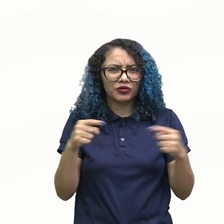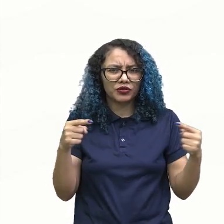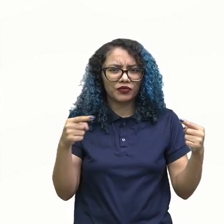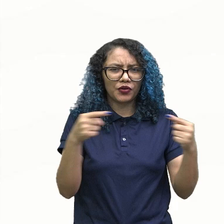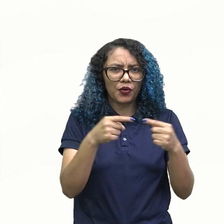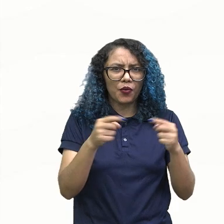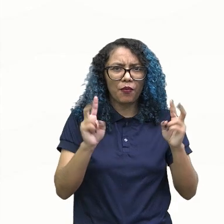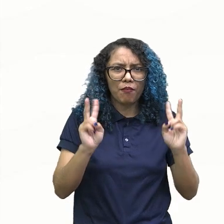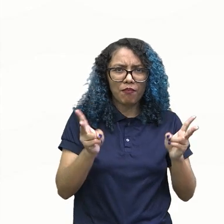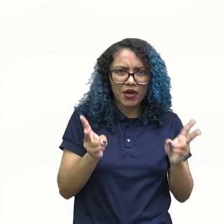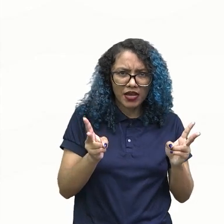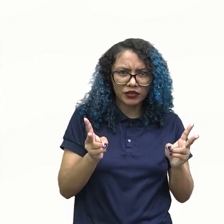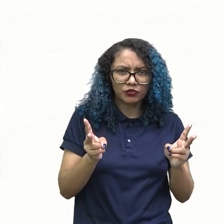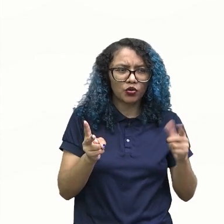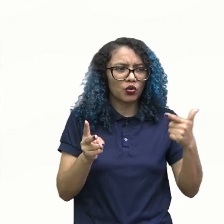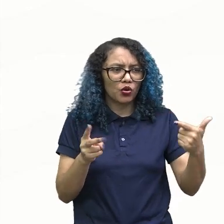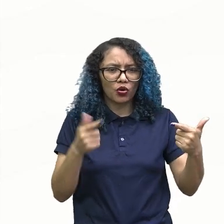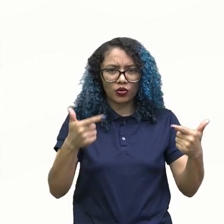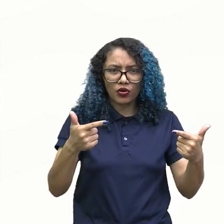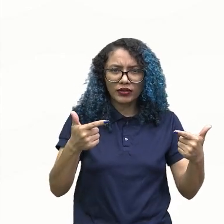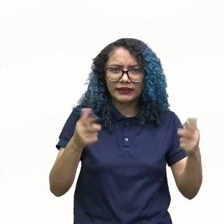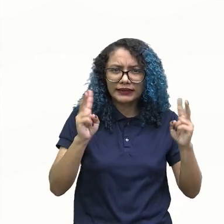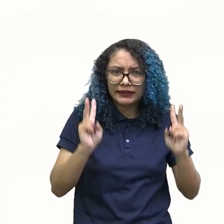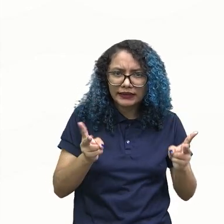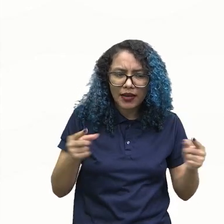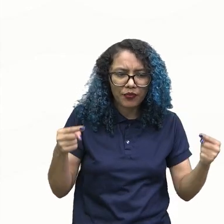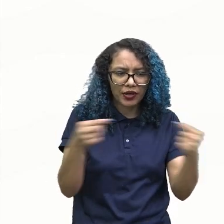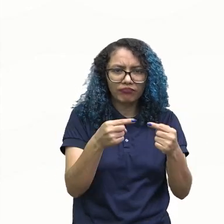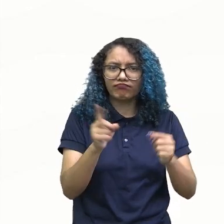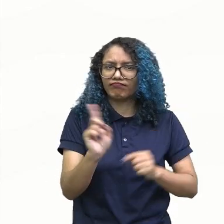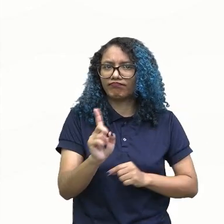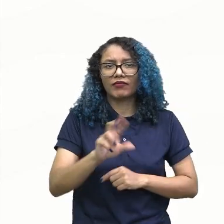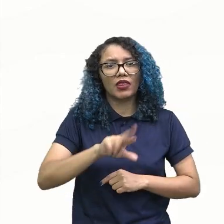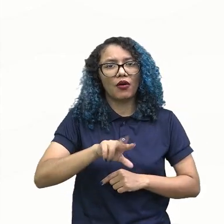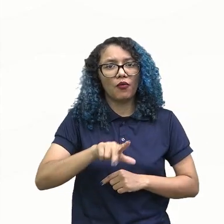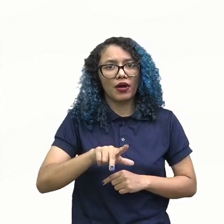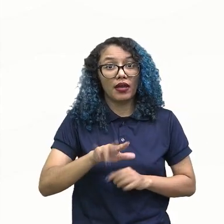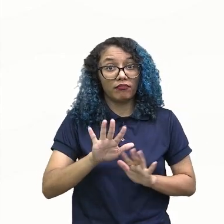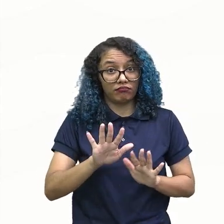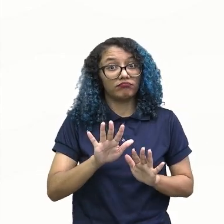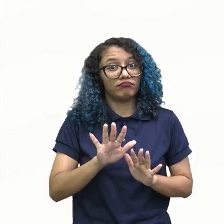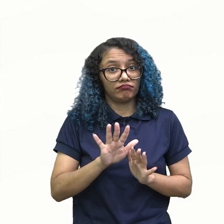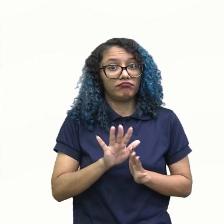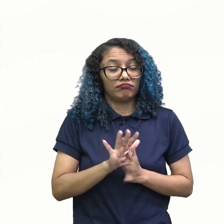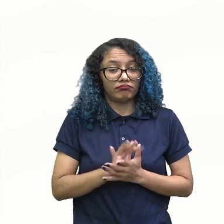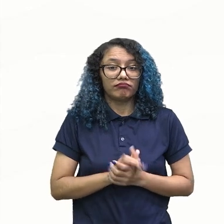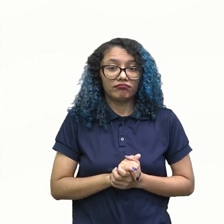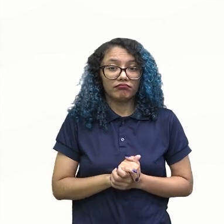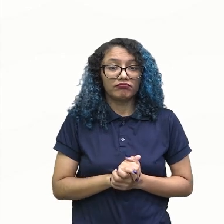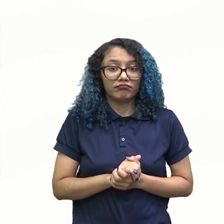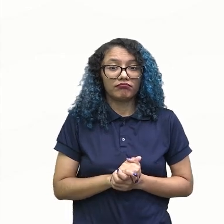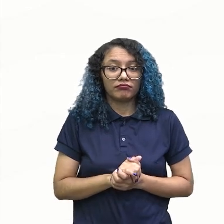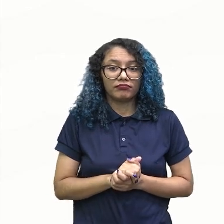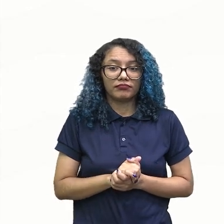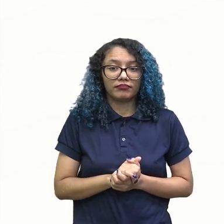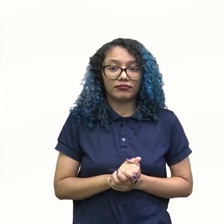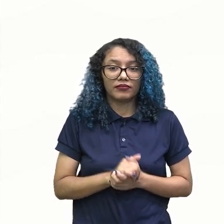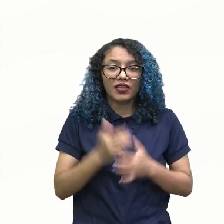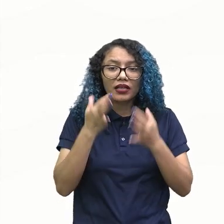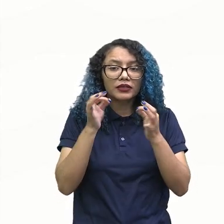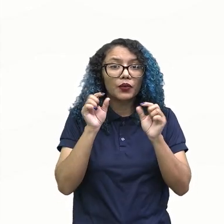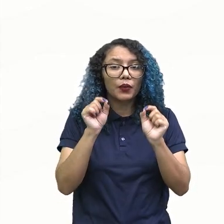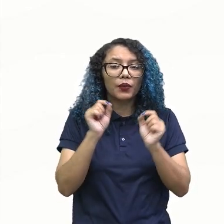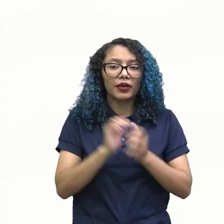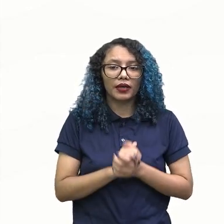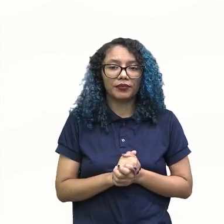Muito cuidado aí com esse pensamento que talvez possa surgir, e é um pensamento errôneo. O que é que a gente tem que lembrar? Que o elemento